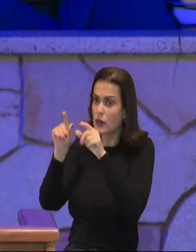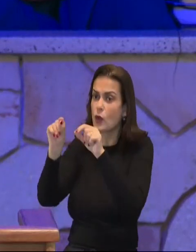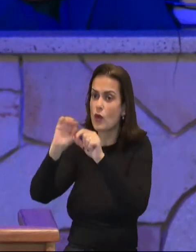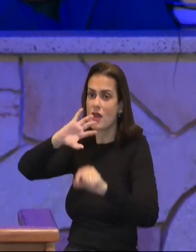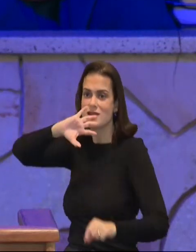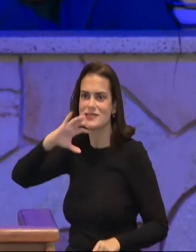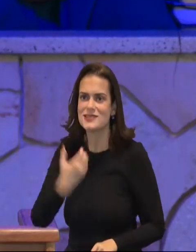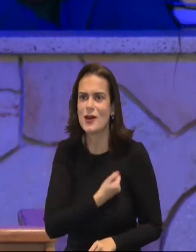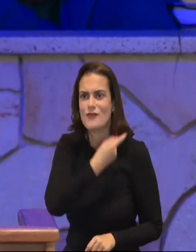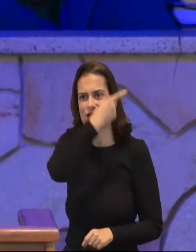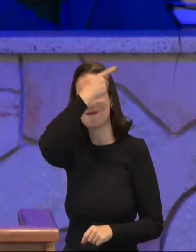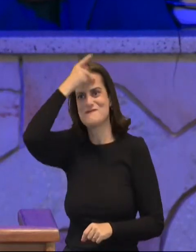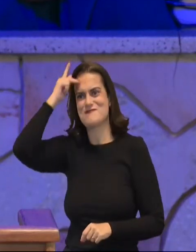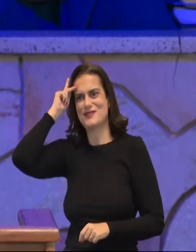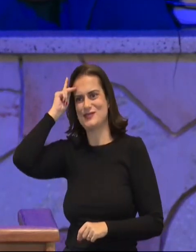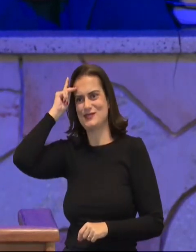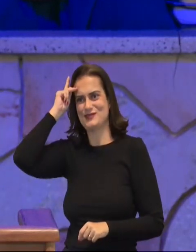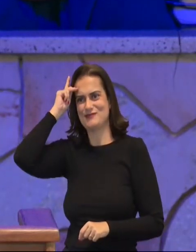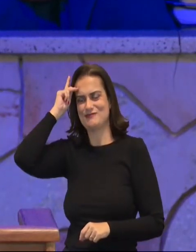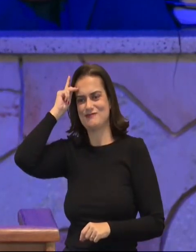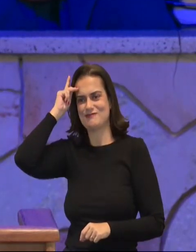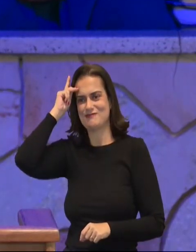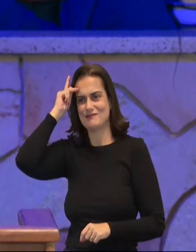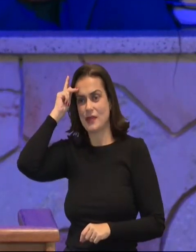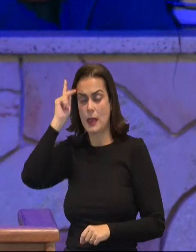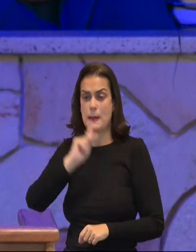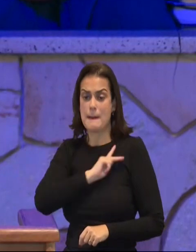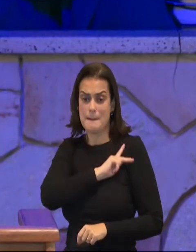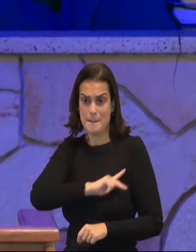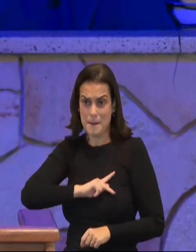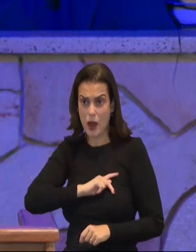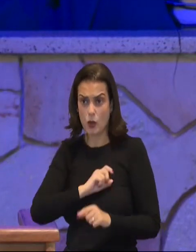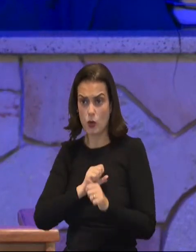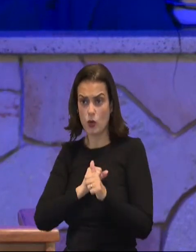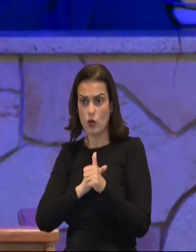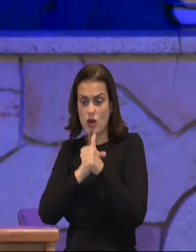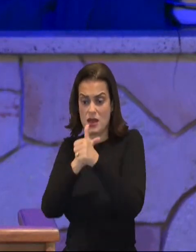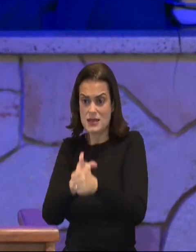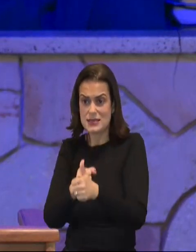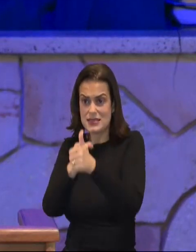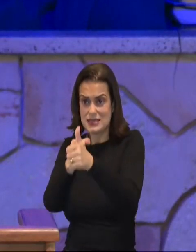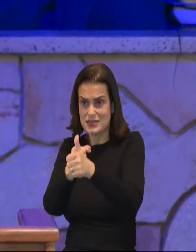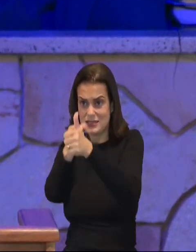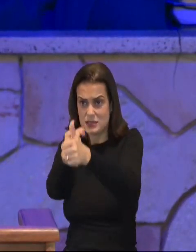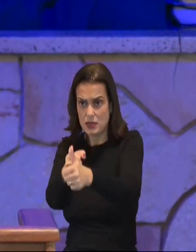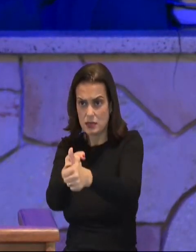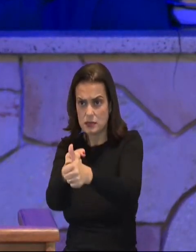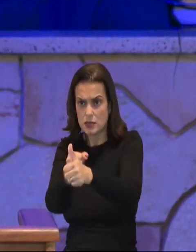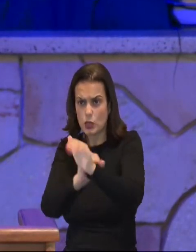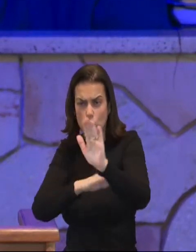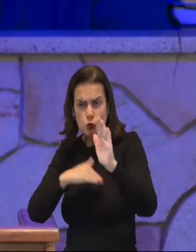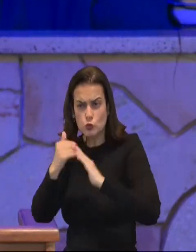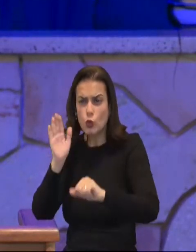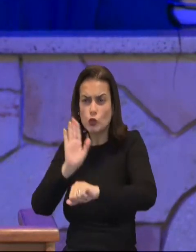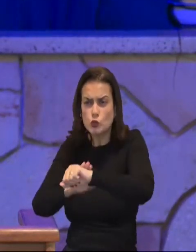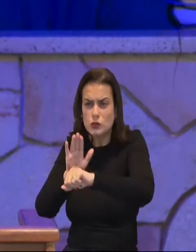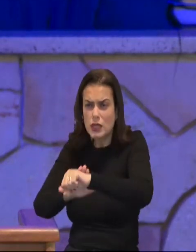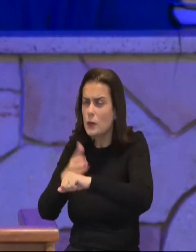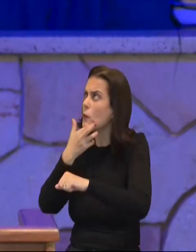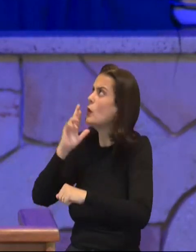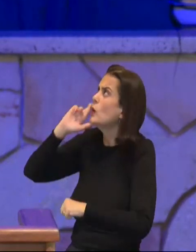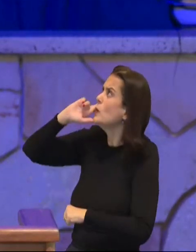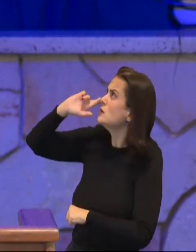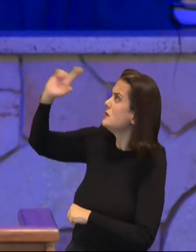salvar vidas. Eles buscaram o tempo inteiro, quando ali chegaram, a orientação do Senhor através